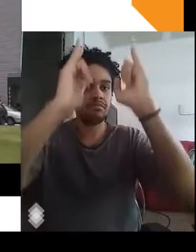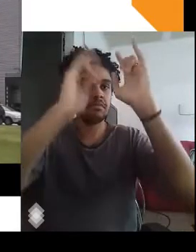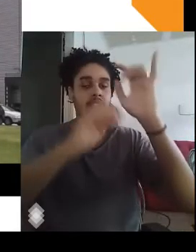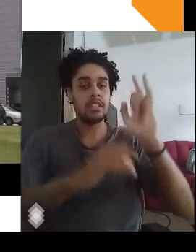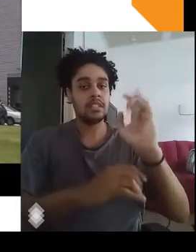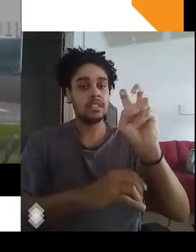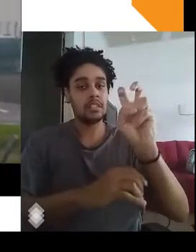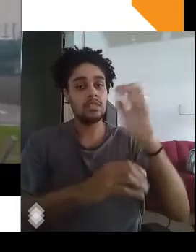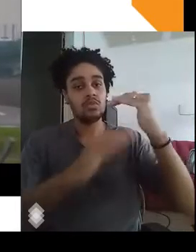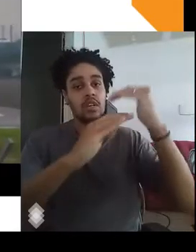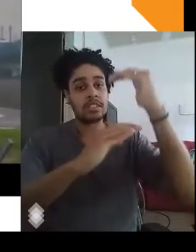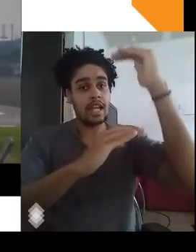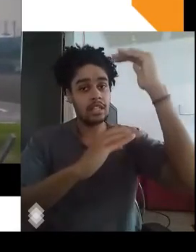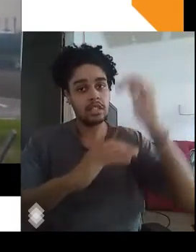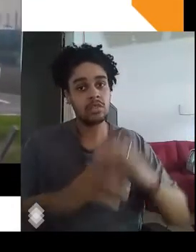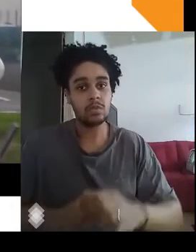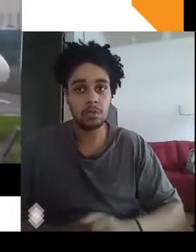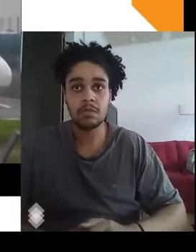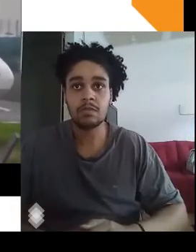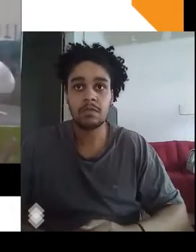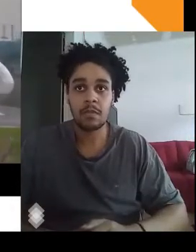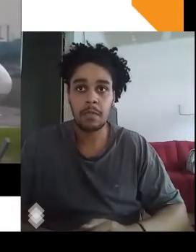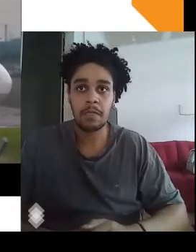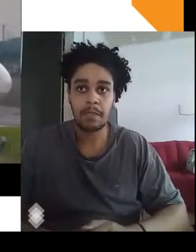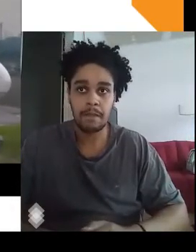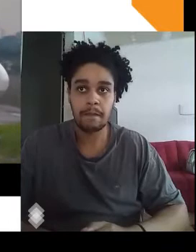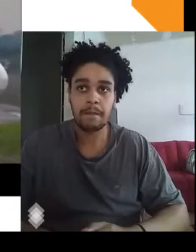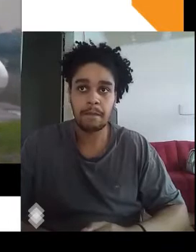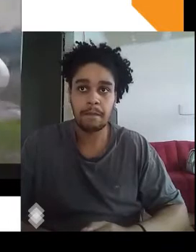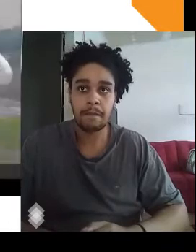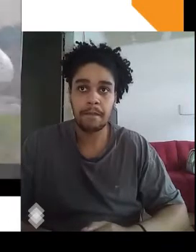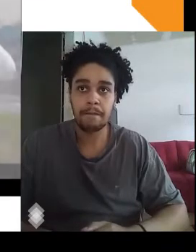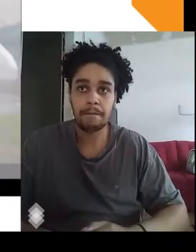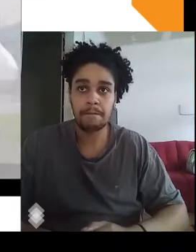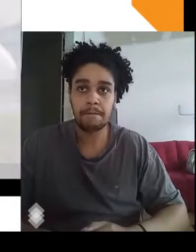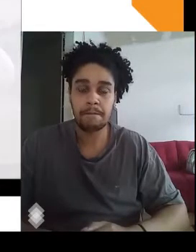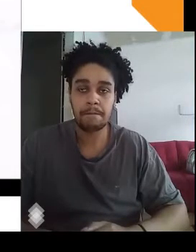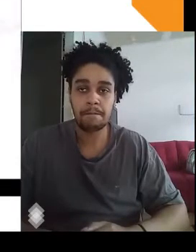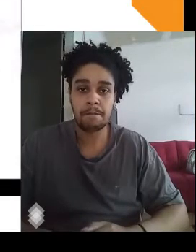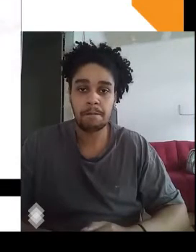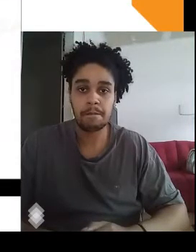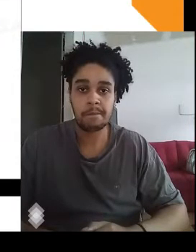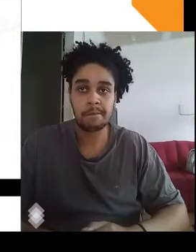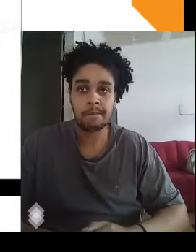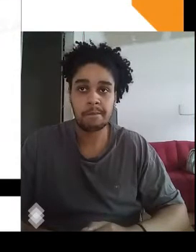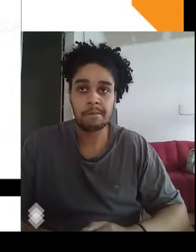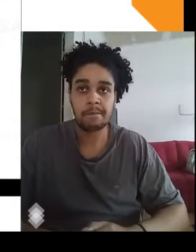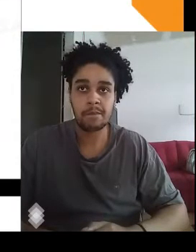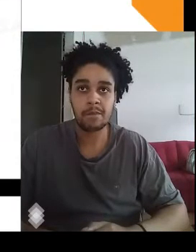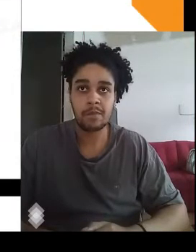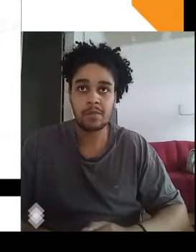avião inteiro mede 24 metros, ou a altura de um prédio de 10 andares, e é composto por mais de 4 milhões de pedaços.